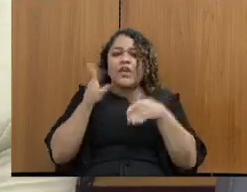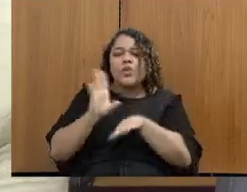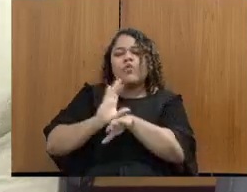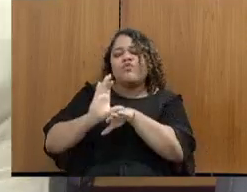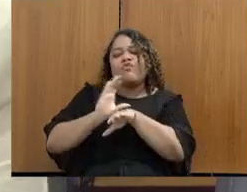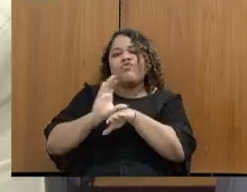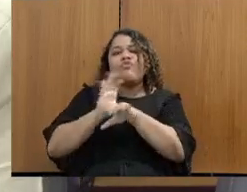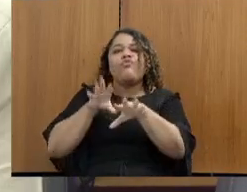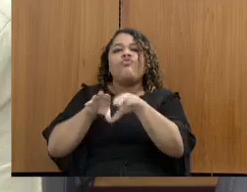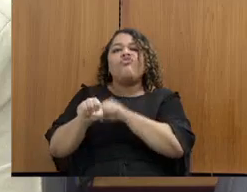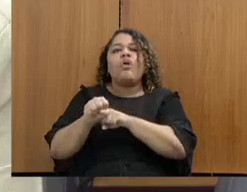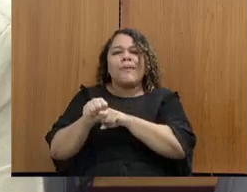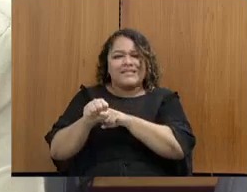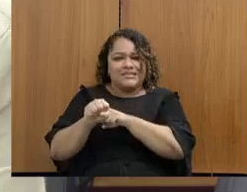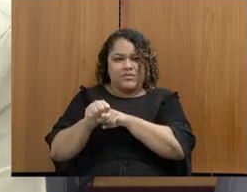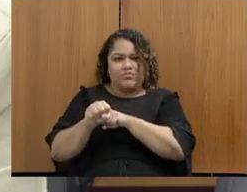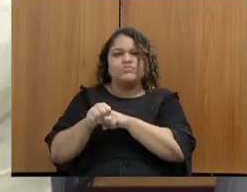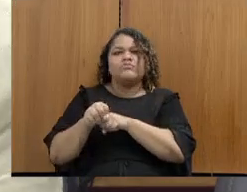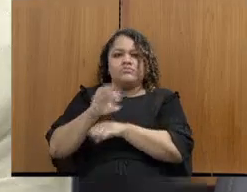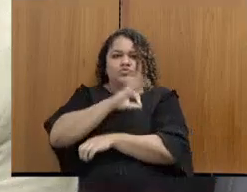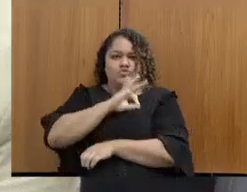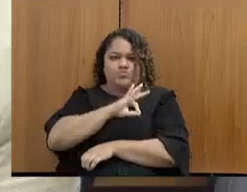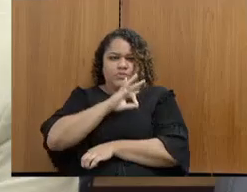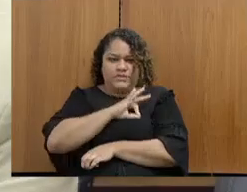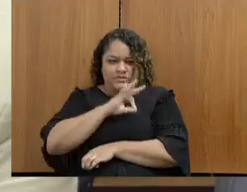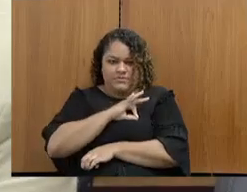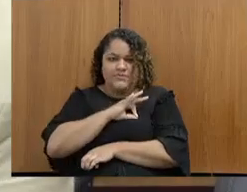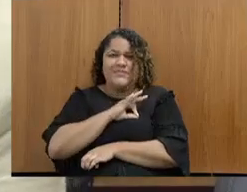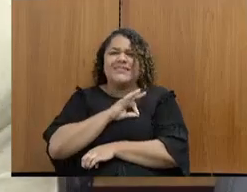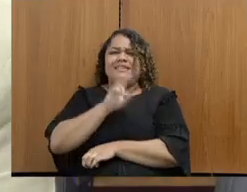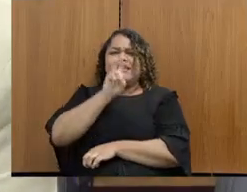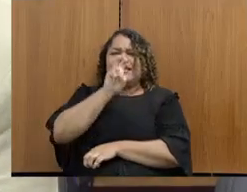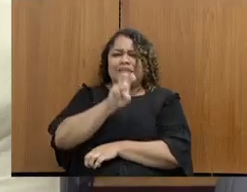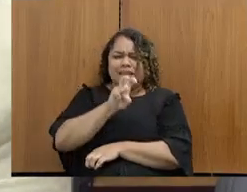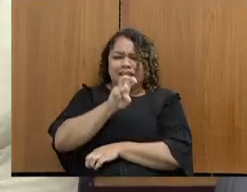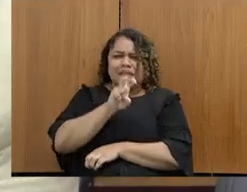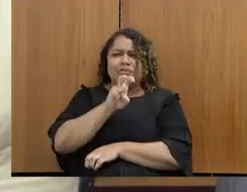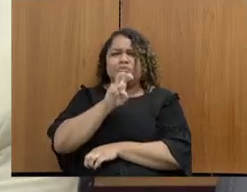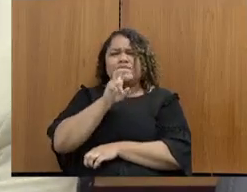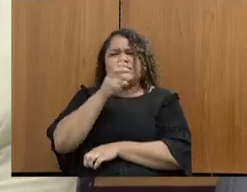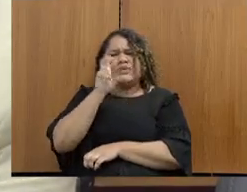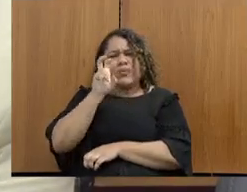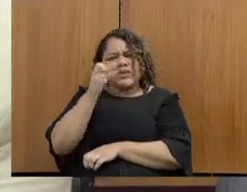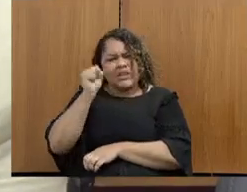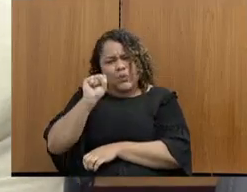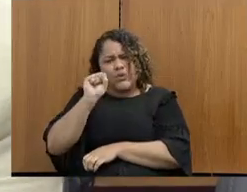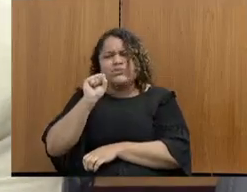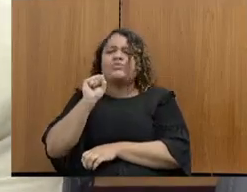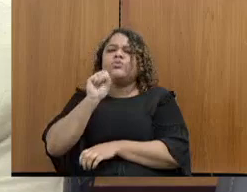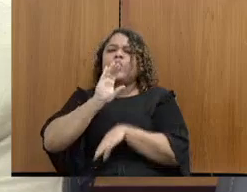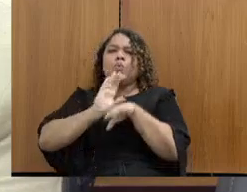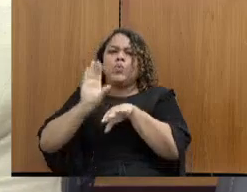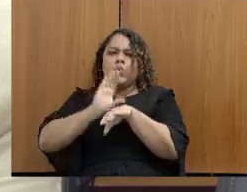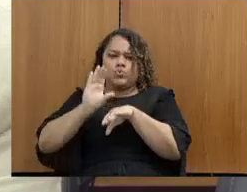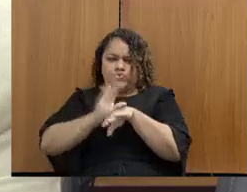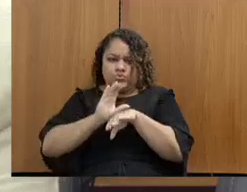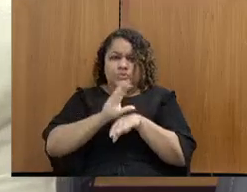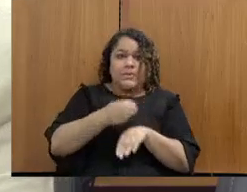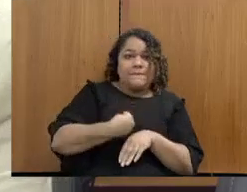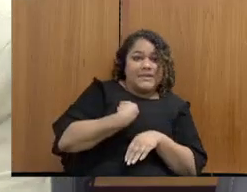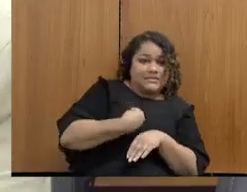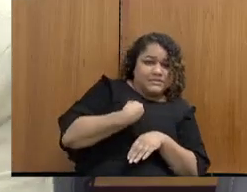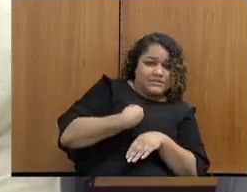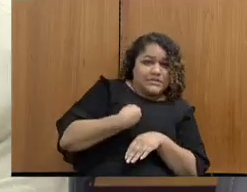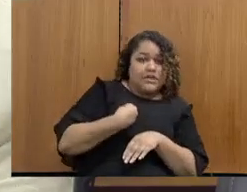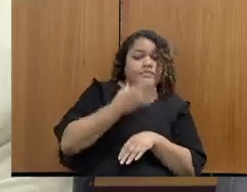e no caso seriam 58 cursos de capacitação entre presencial e EAD Só que os dois cursos que foram apresentados